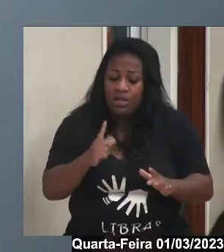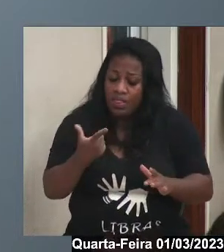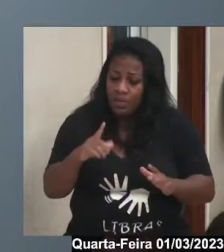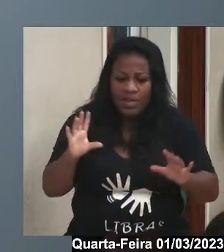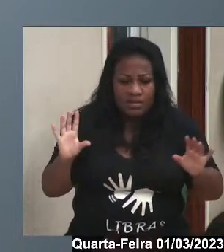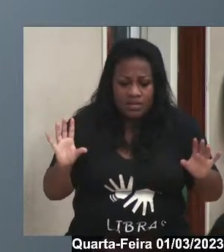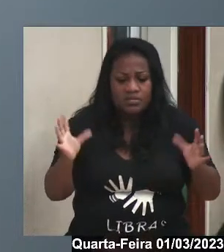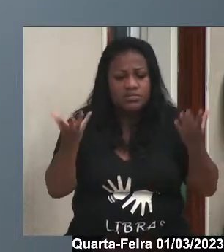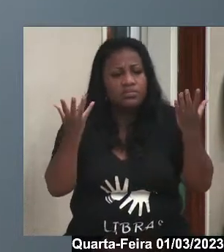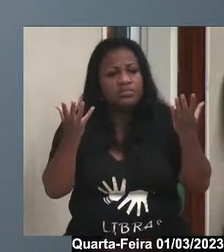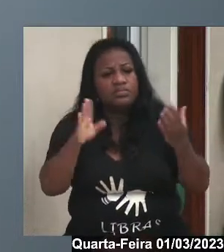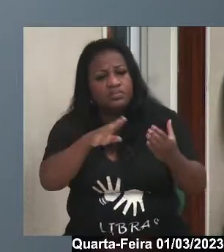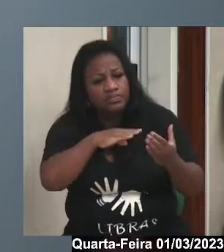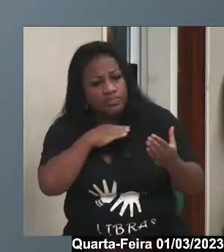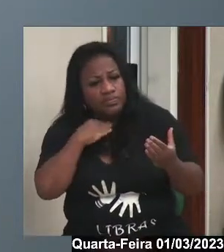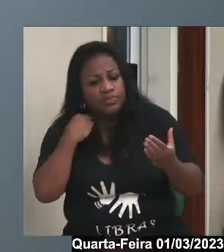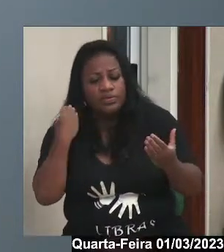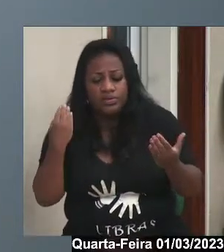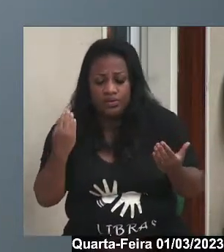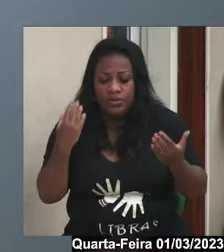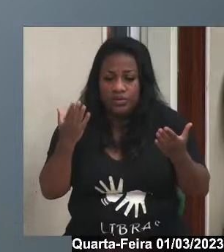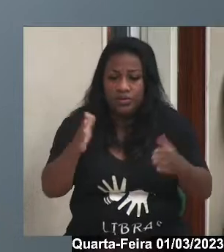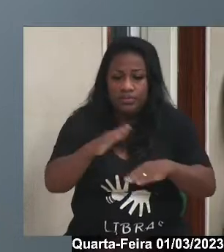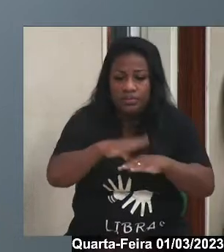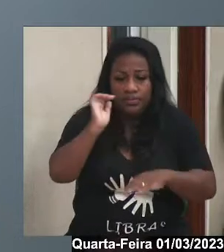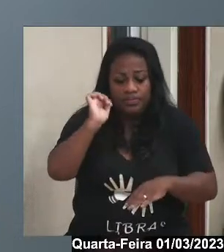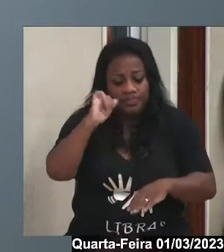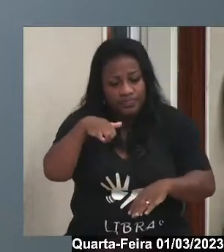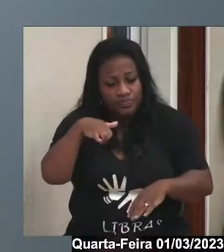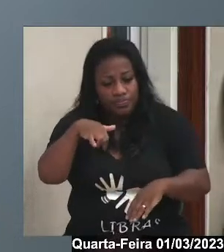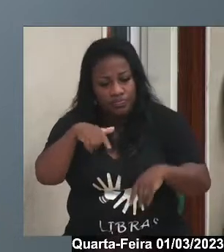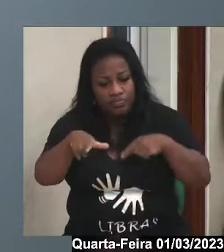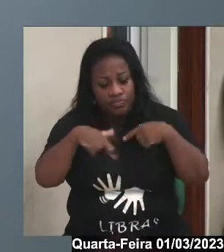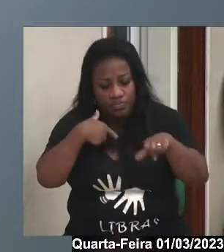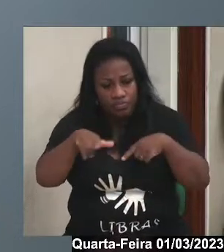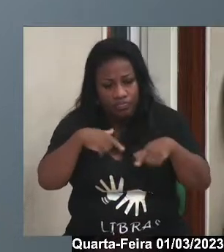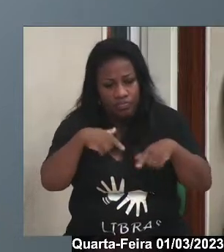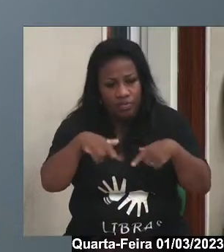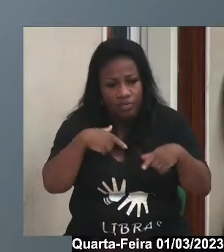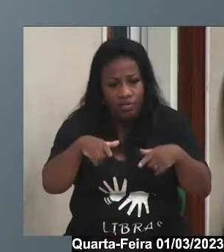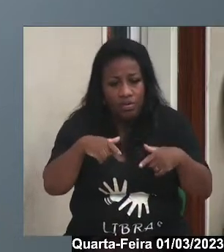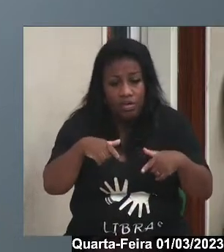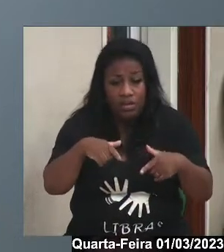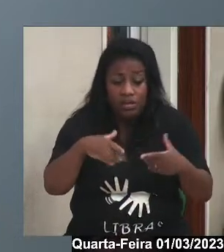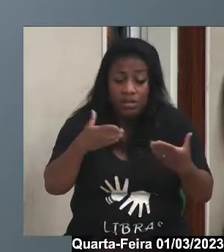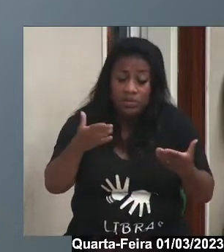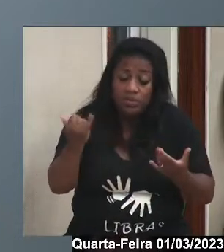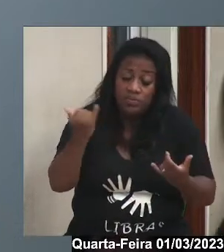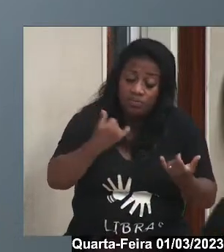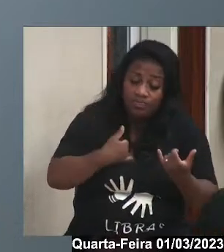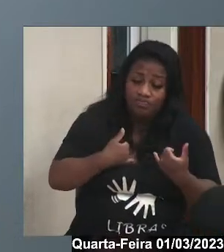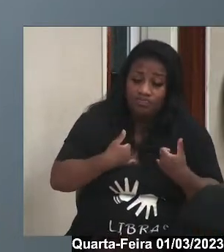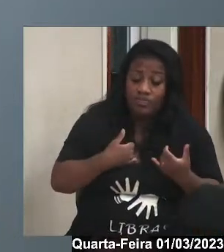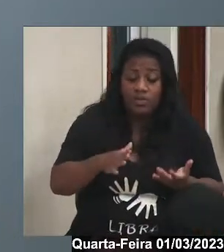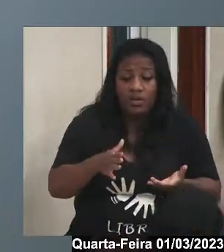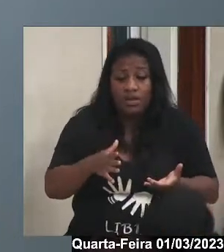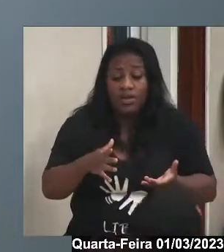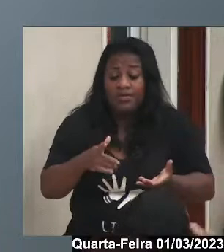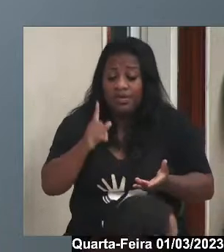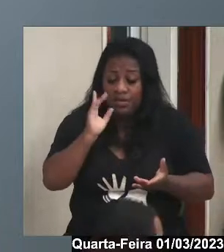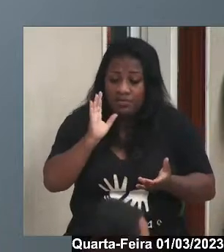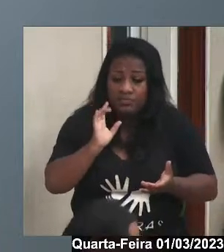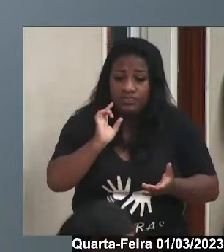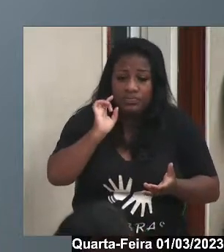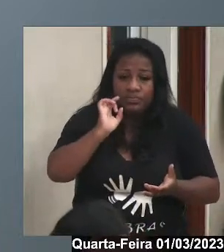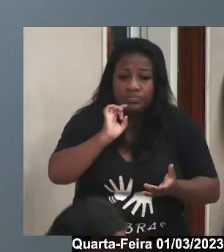celebrando a morte do seu filho, mas é celebrando a vida do trabalhador. Como a senhora mesmo me disse, infelizmente, ele não ouviu